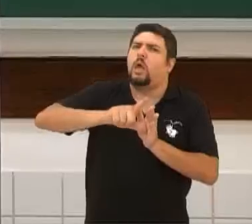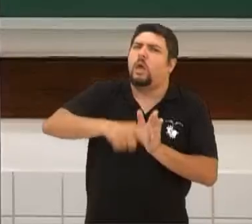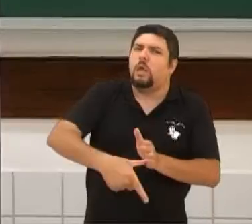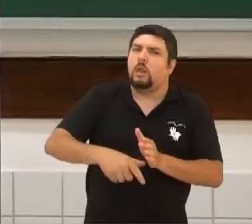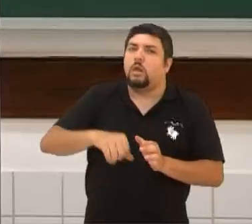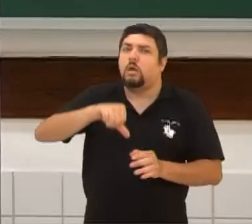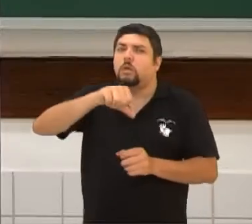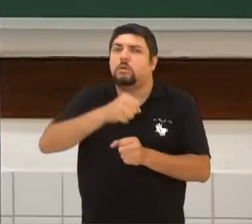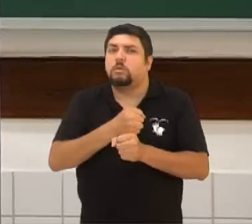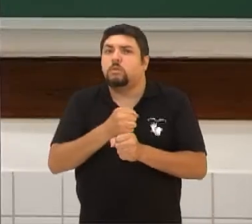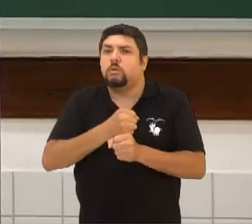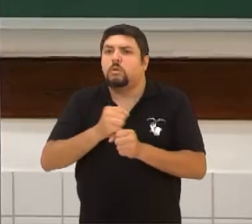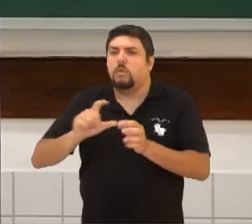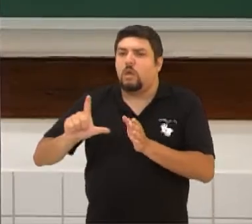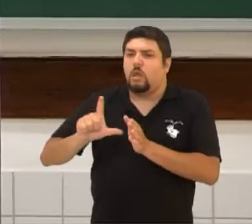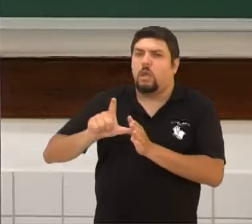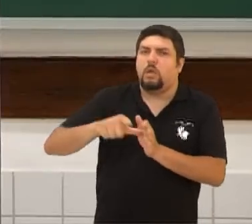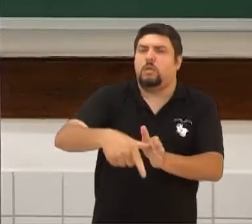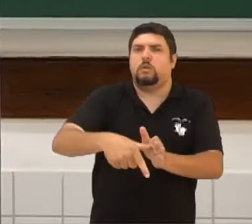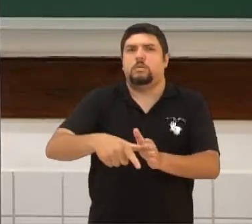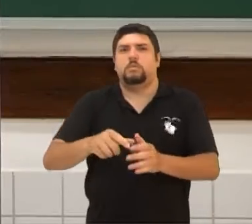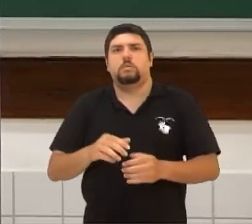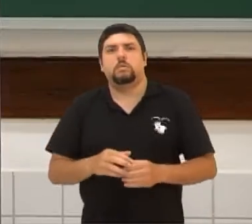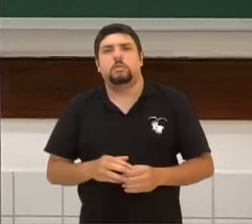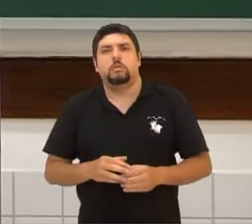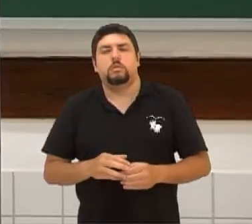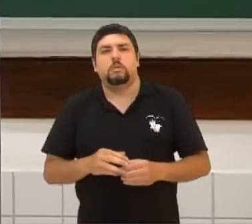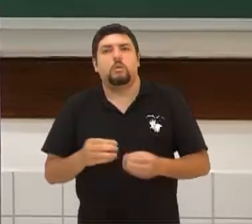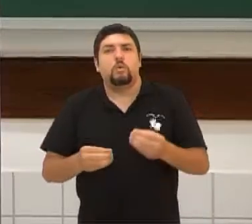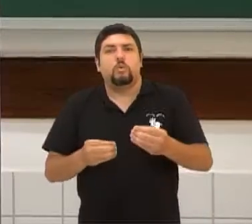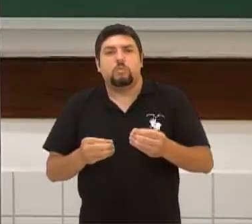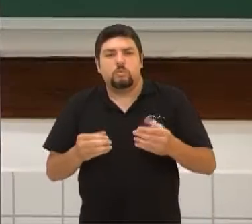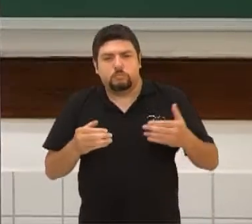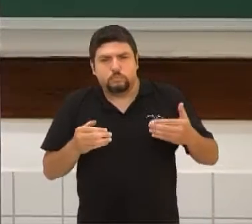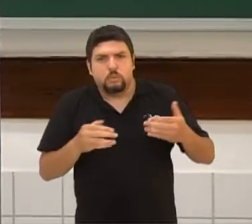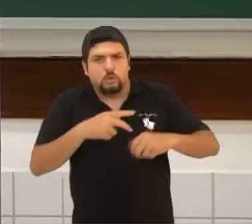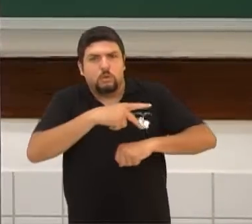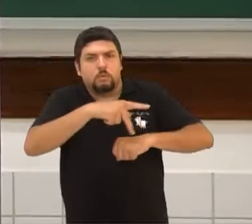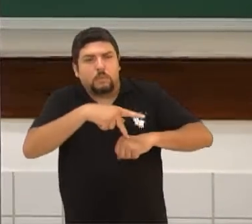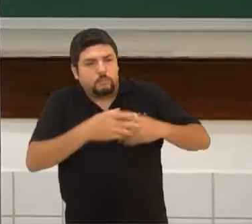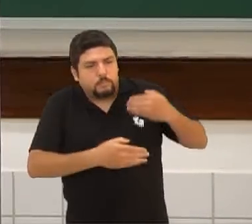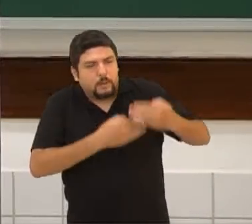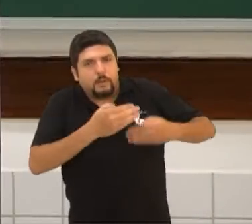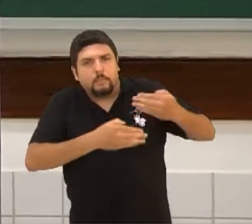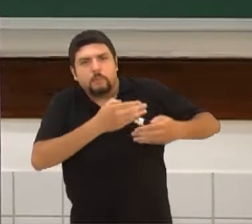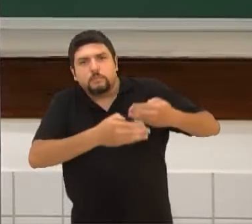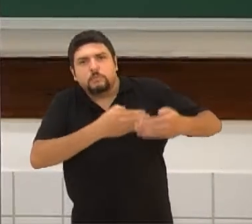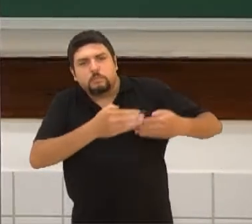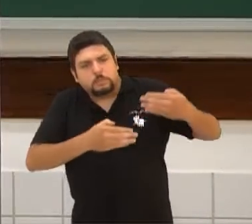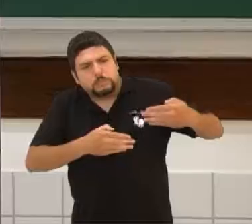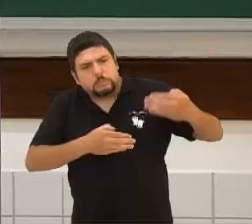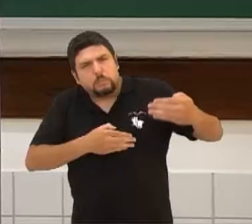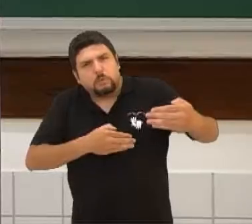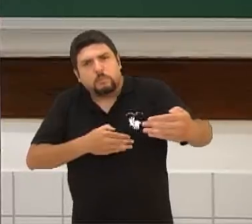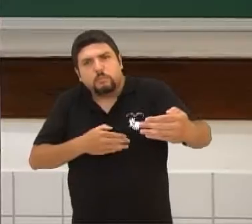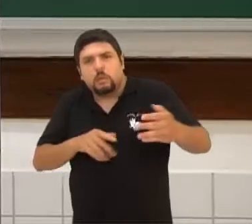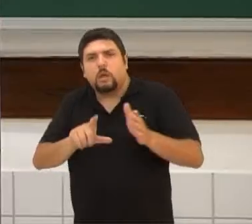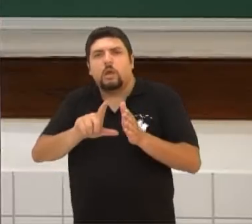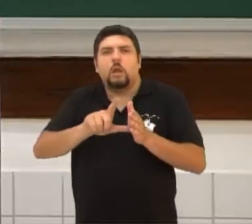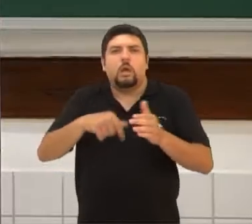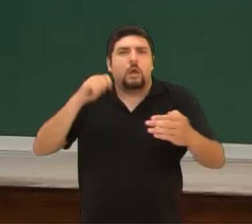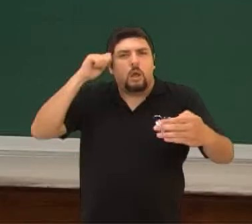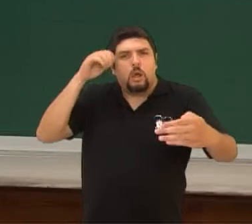é complicado para um continente ter que resgatar 9 anos de atraso, né, de infraestrutura urbana. Não é